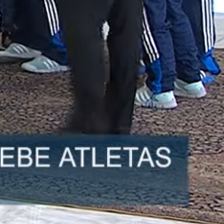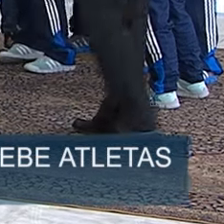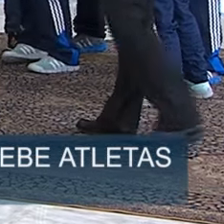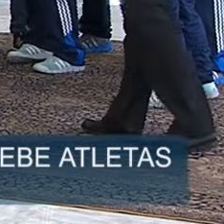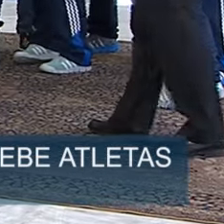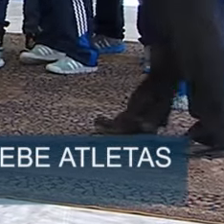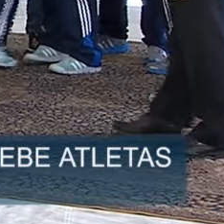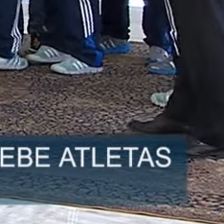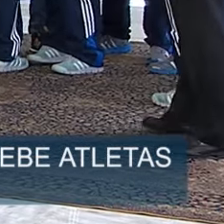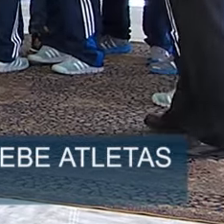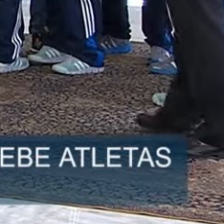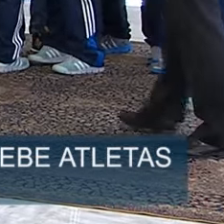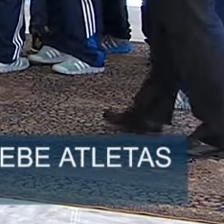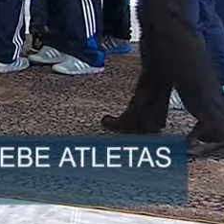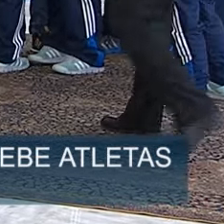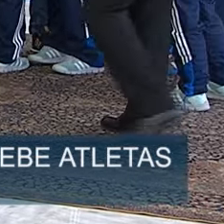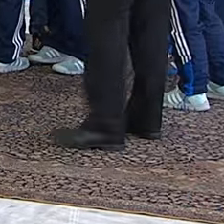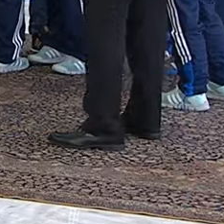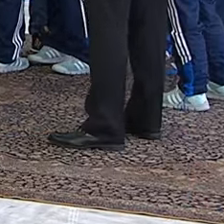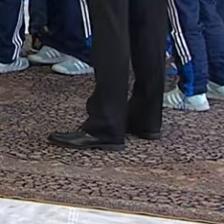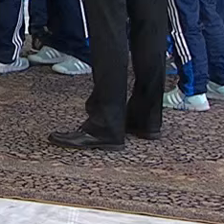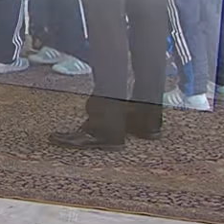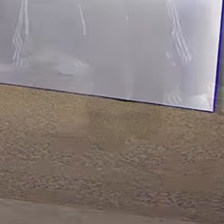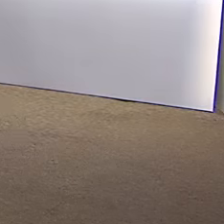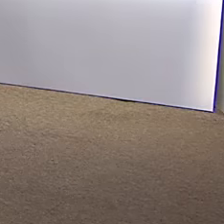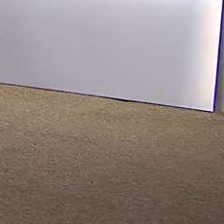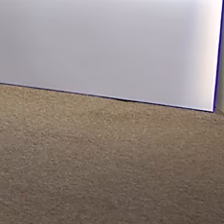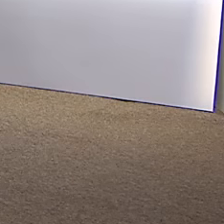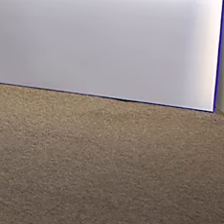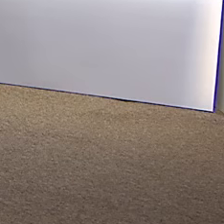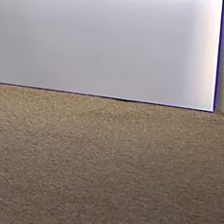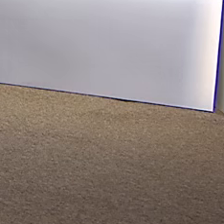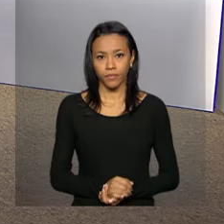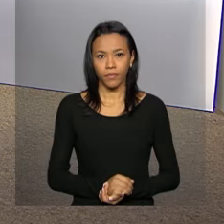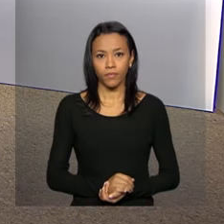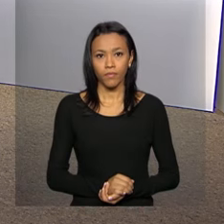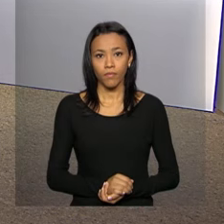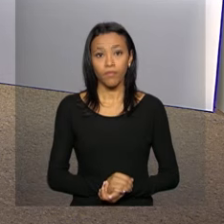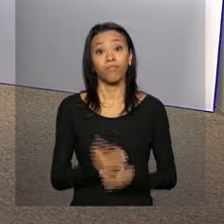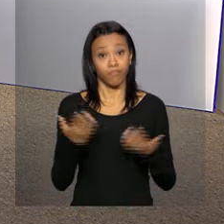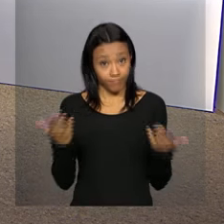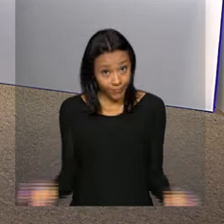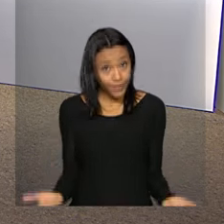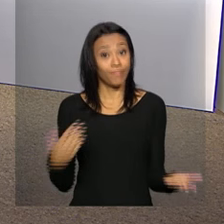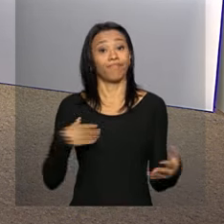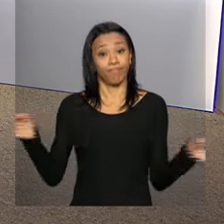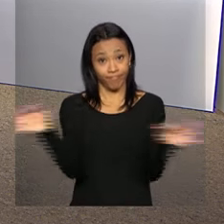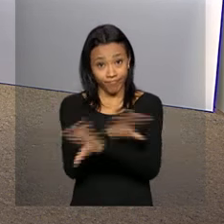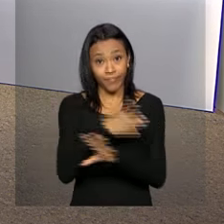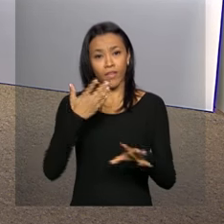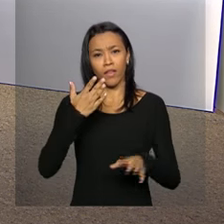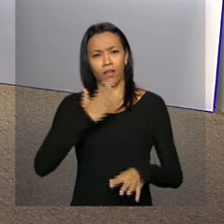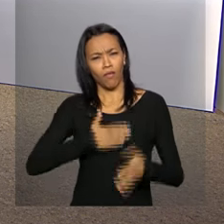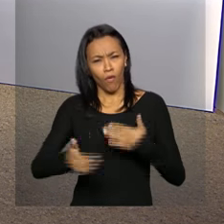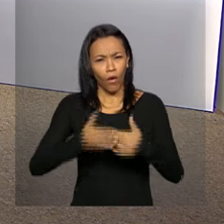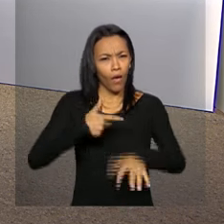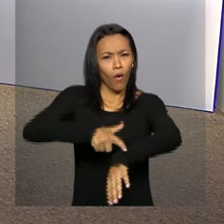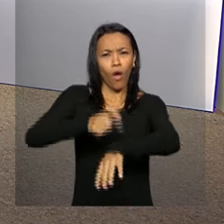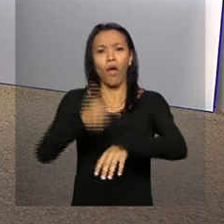toda a equipe, nessa edição dos Jogos Olímpicos do Rio de Janeiro. Agora sim, nós ficamos por aqui, voltamos a qualquer